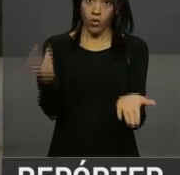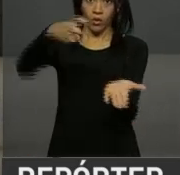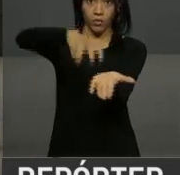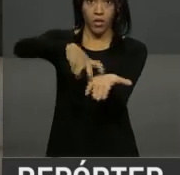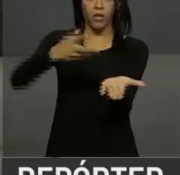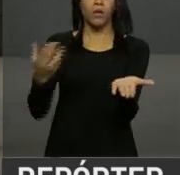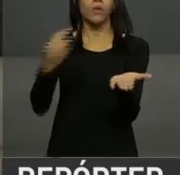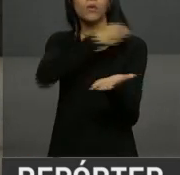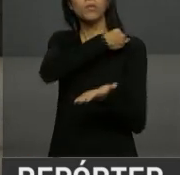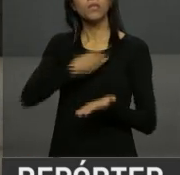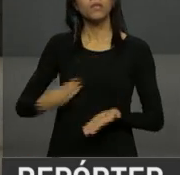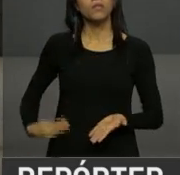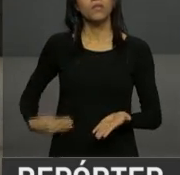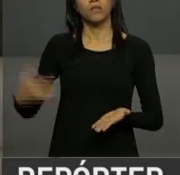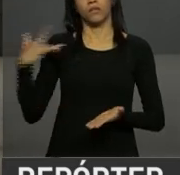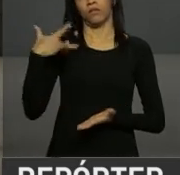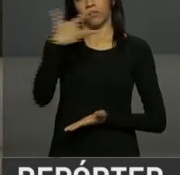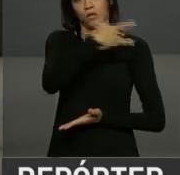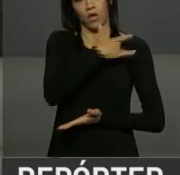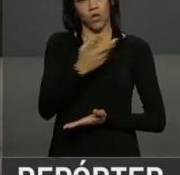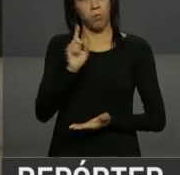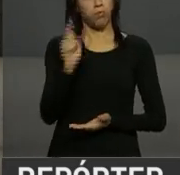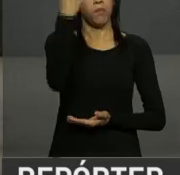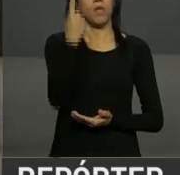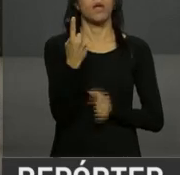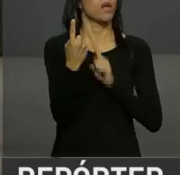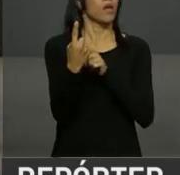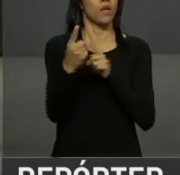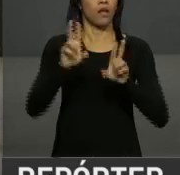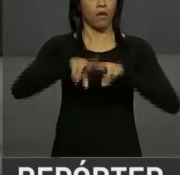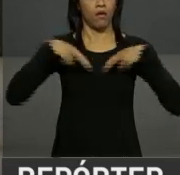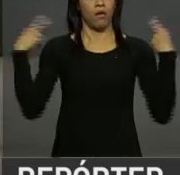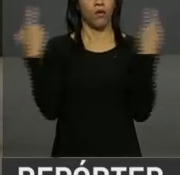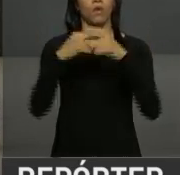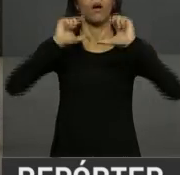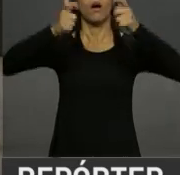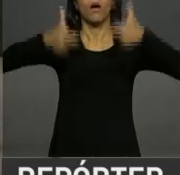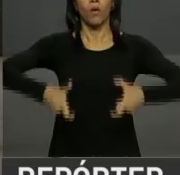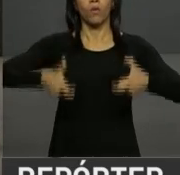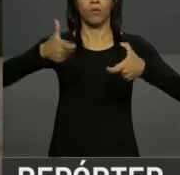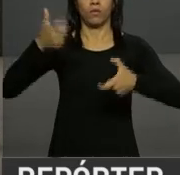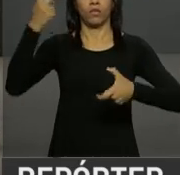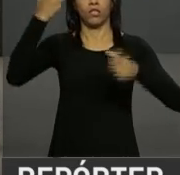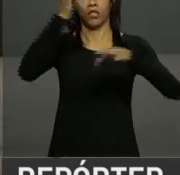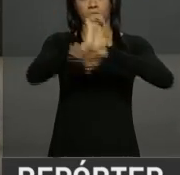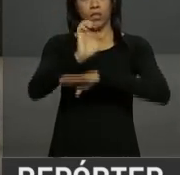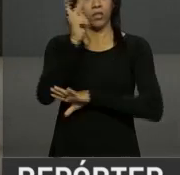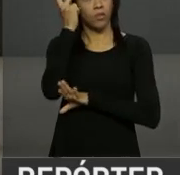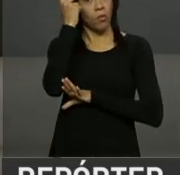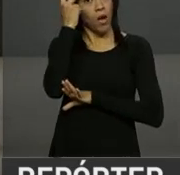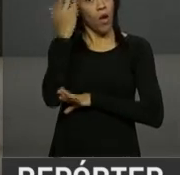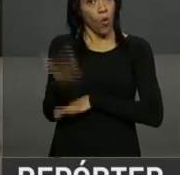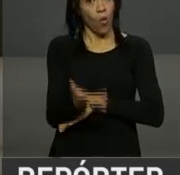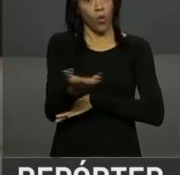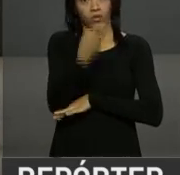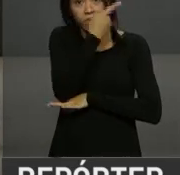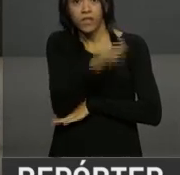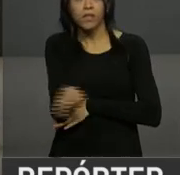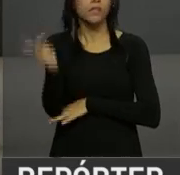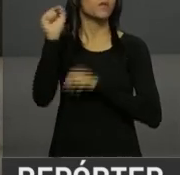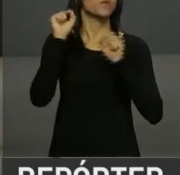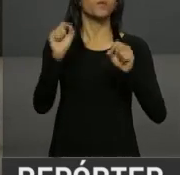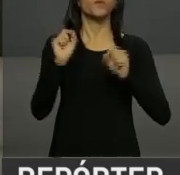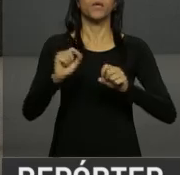da Saúde, Ricardo Barros, realiza a primeira agenda oficial em São Paulo. Ele visita nesta segunda-feira a Faculdade